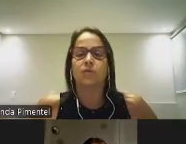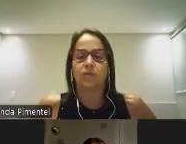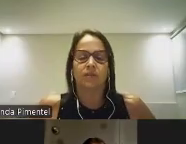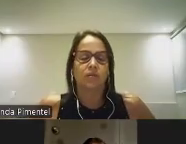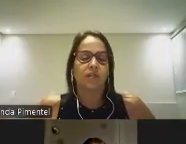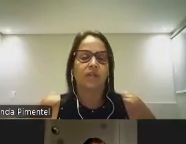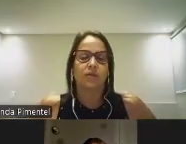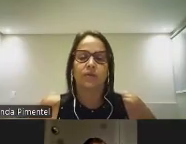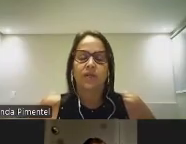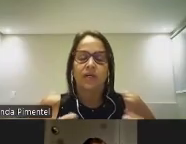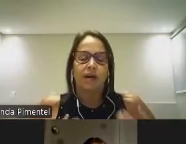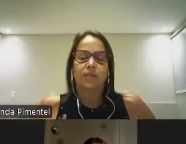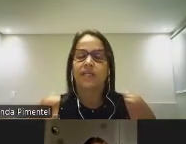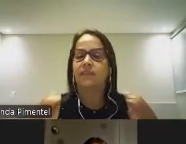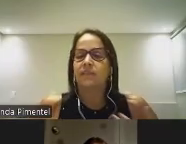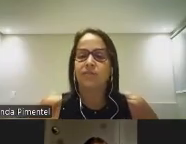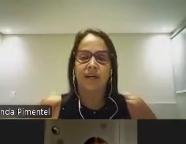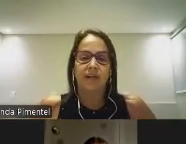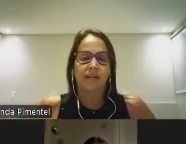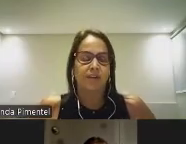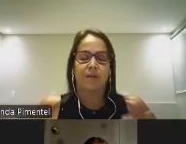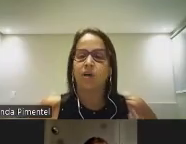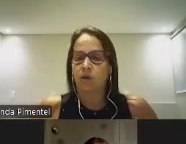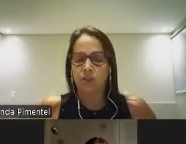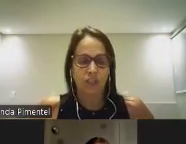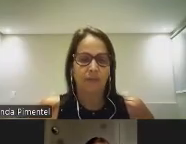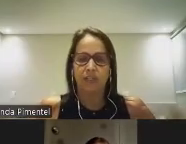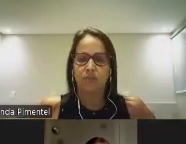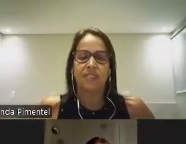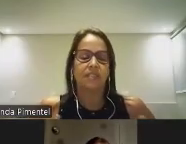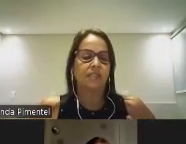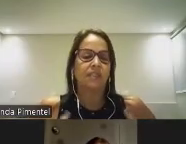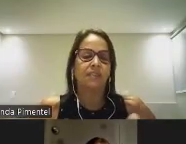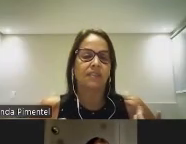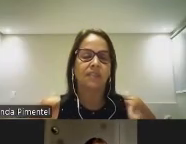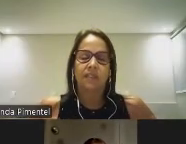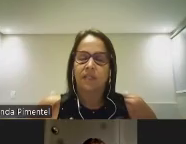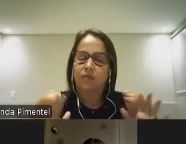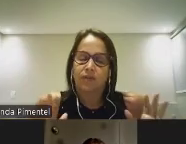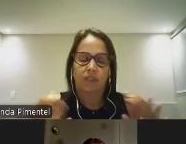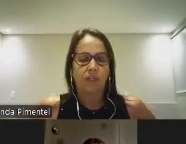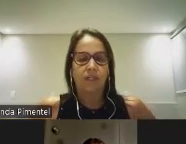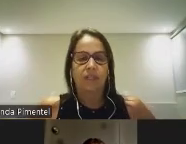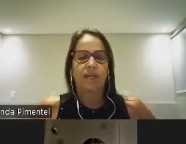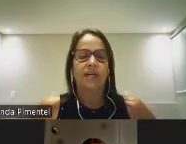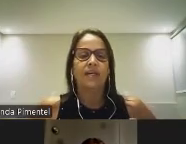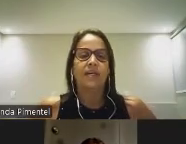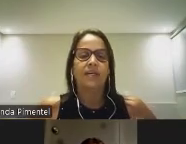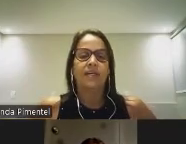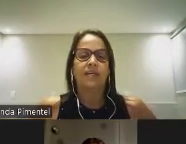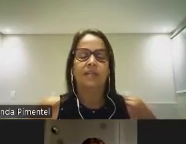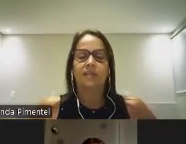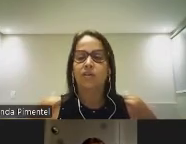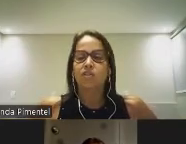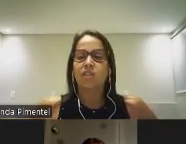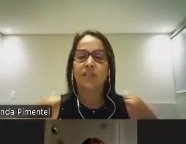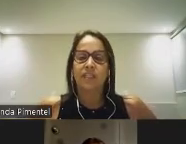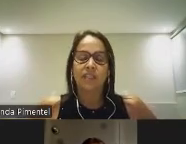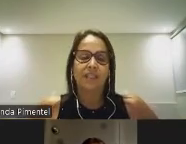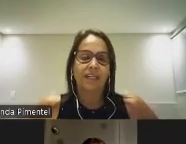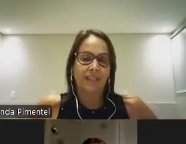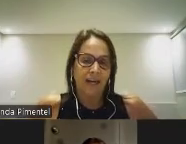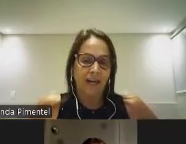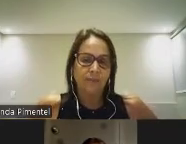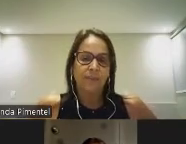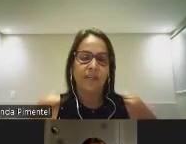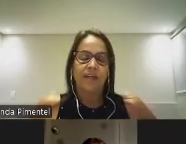maneira absoluta. Eu não tenho alternativa farmacológica para esse paciente, enfim, né? Então a gente vai